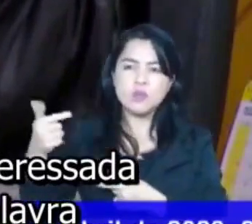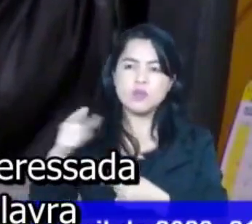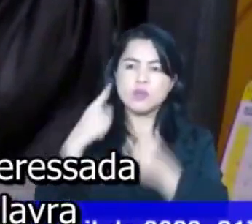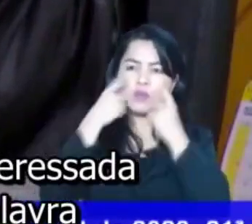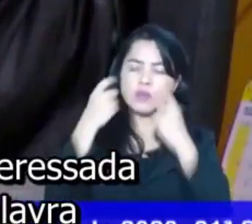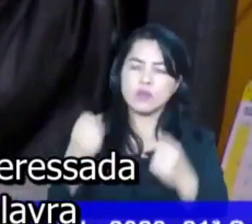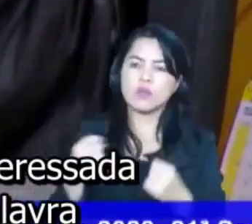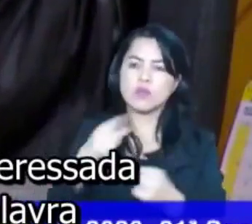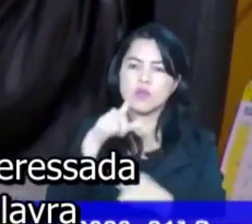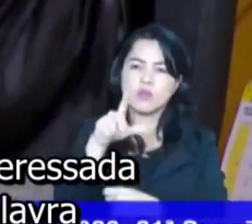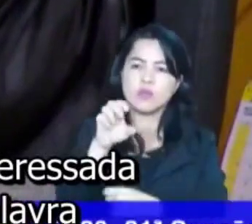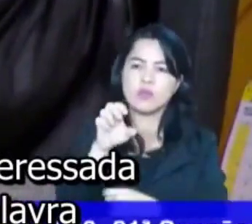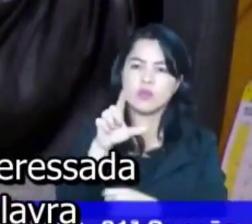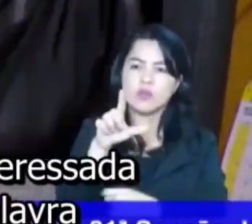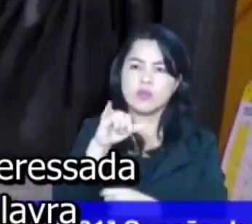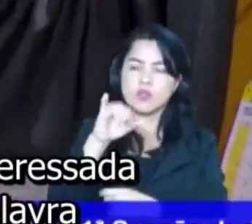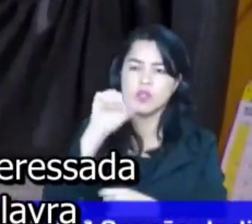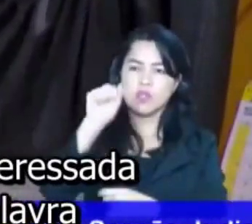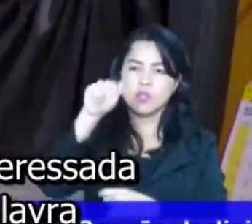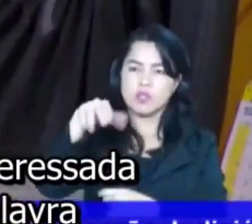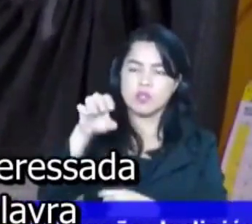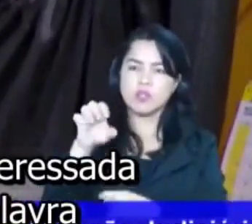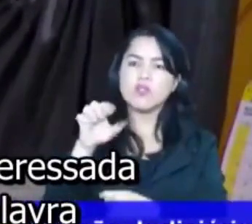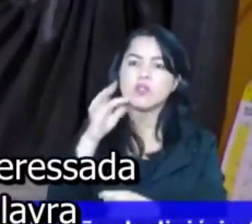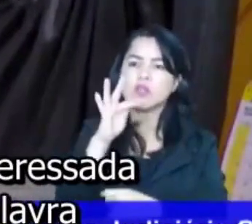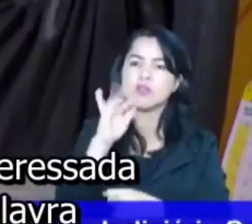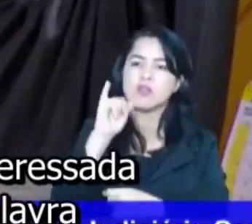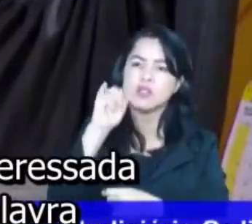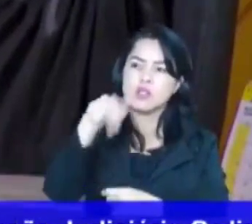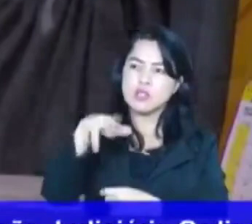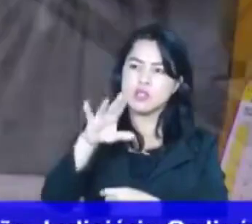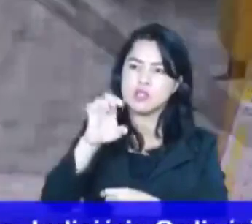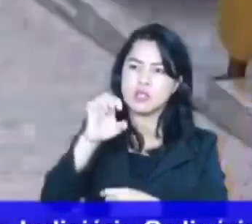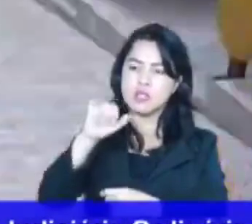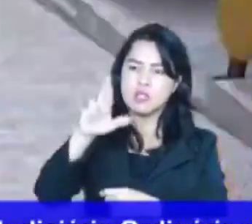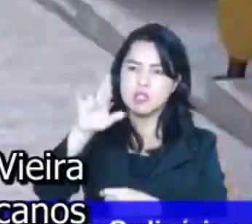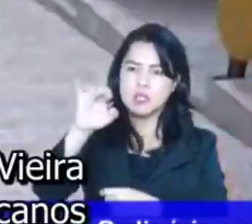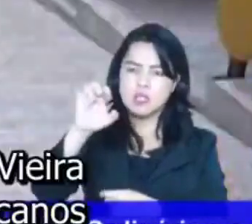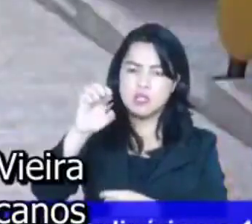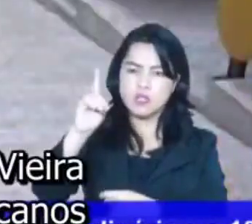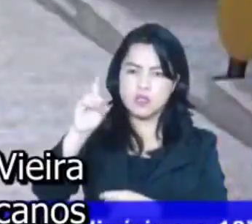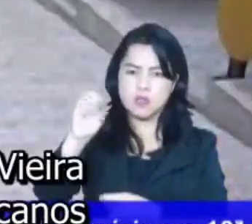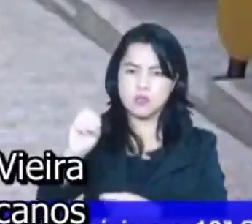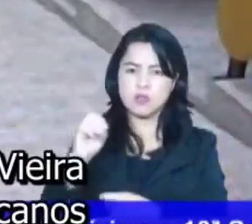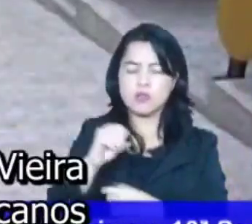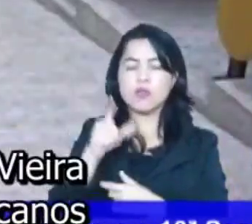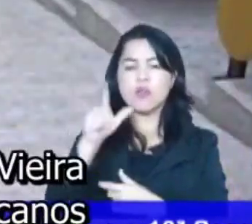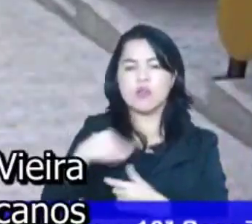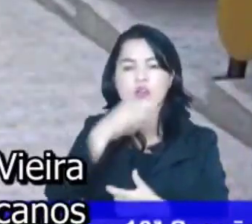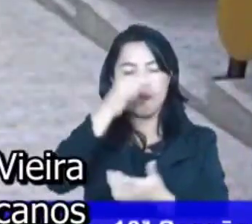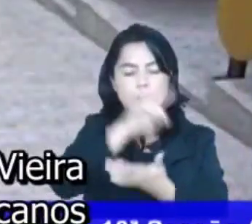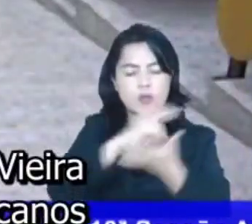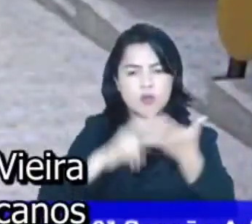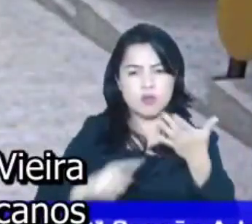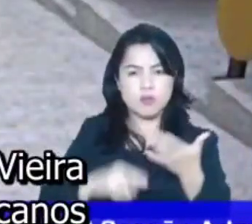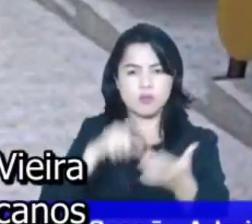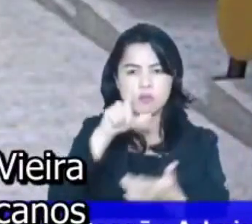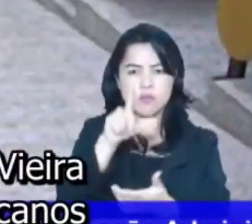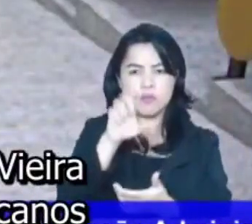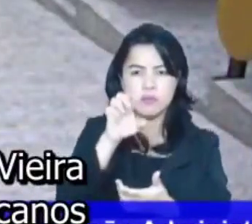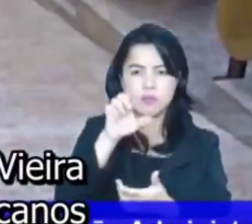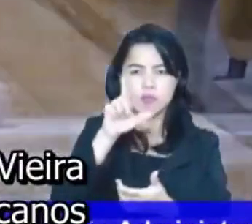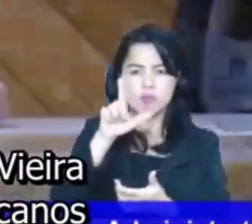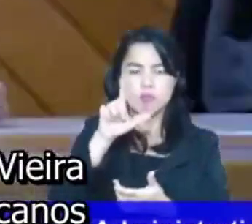é Lelian Figueiredo Vieira, a ilustre relatora com a palavra. Imagem Trata-se ampla de do prestação plenário. de contas de Lelian